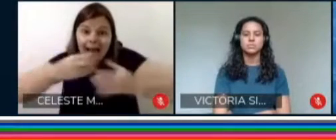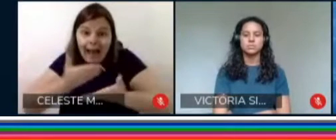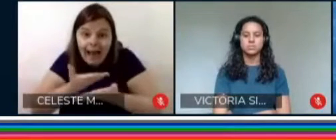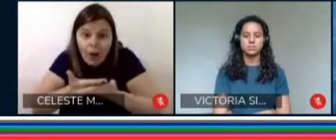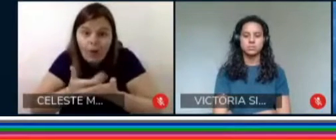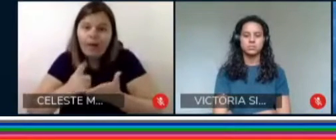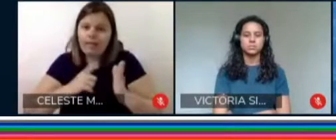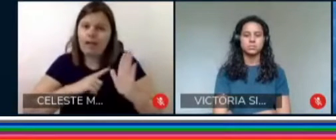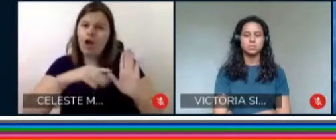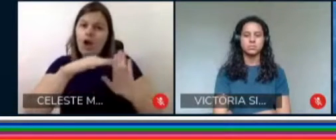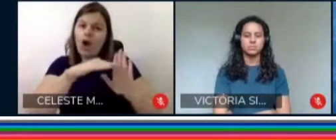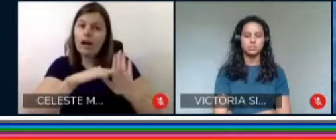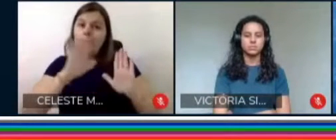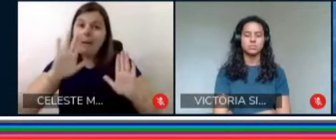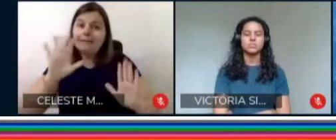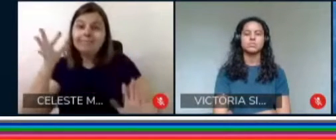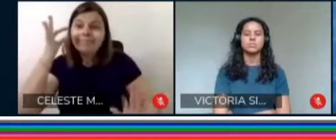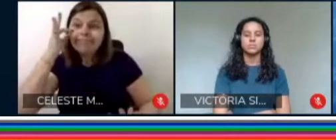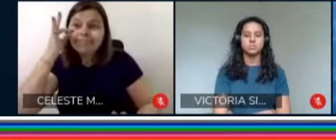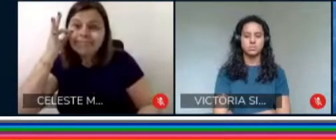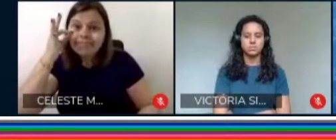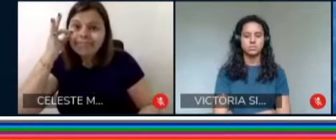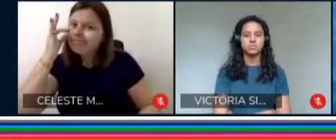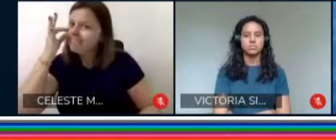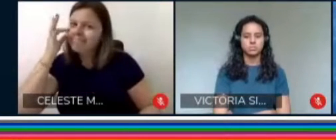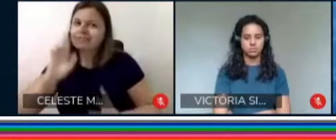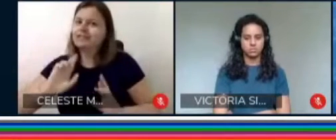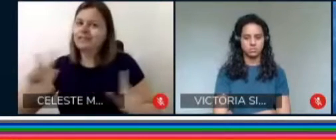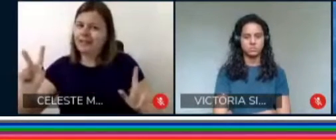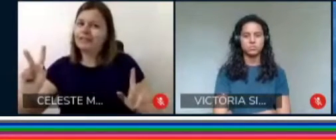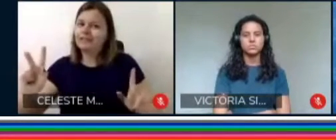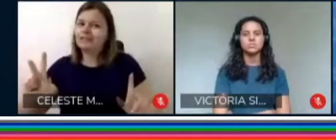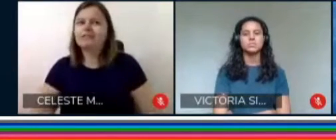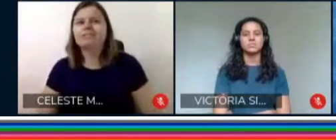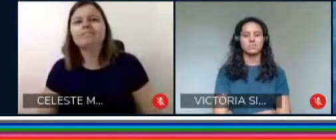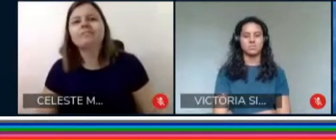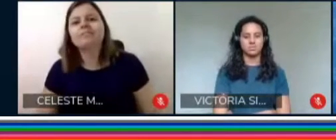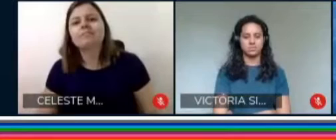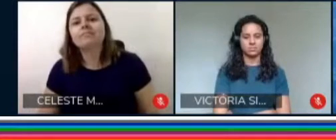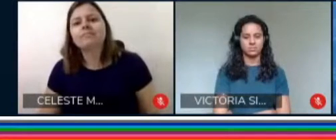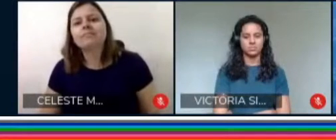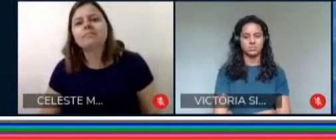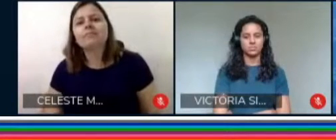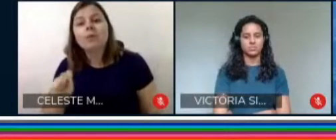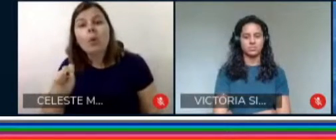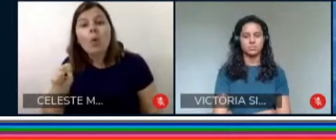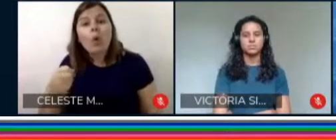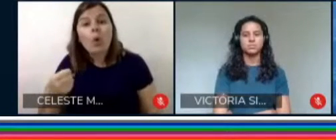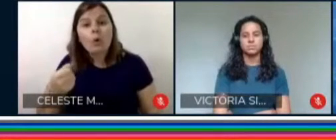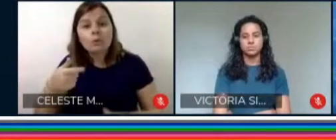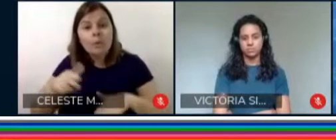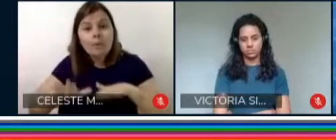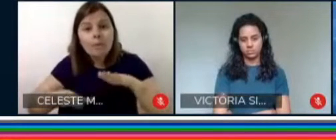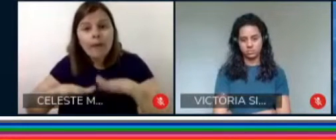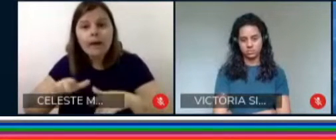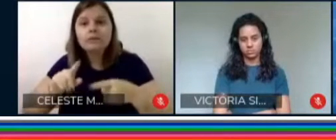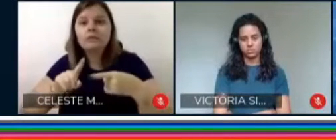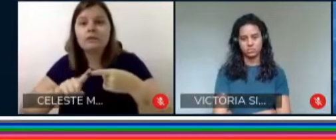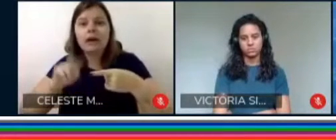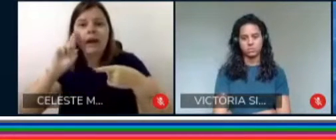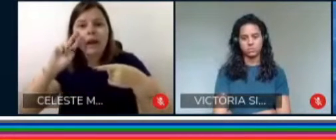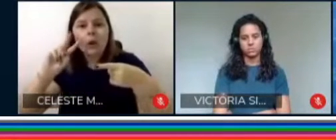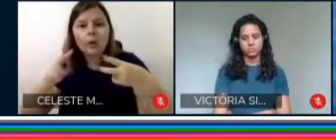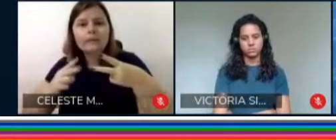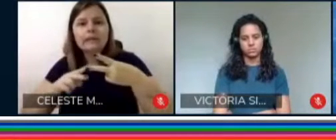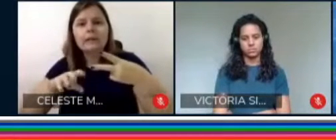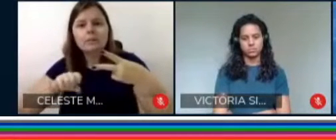que não é exatamente assim, né, na vida real. Os 8 passos são reconhecer, buscar,